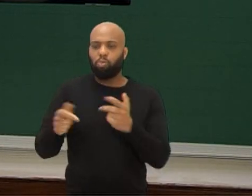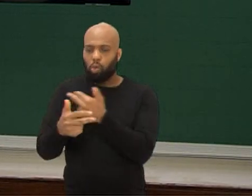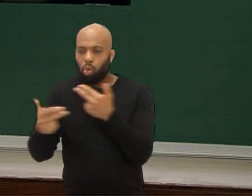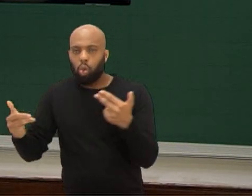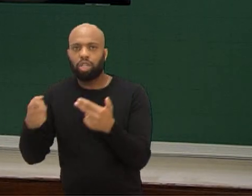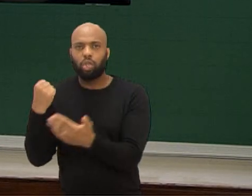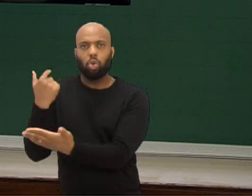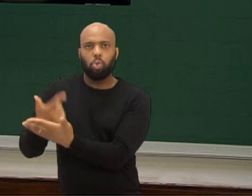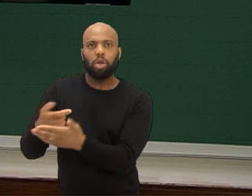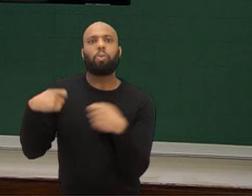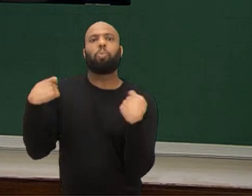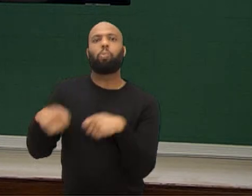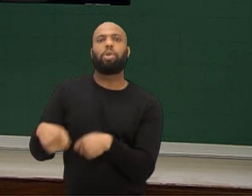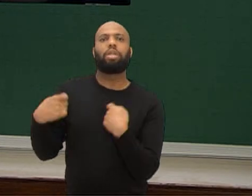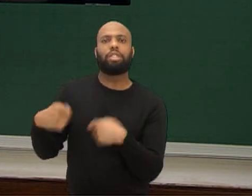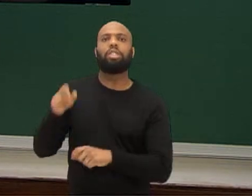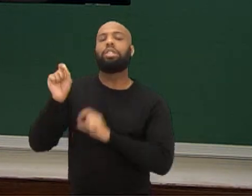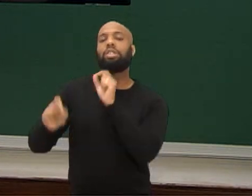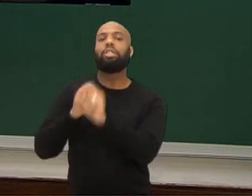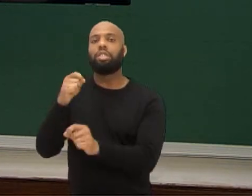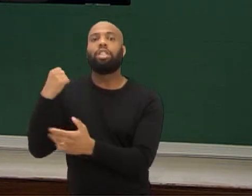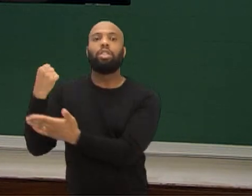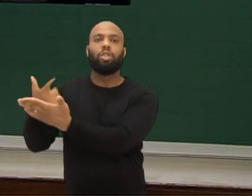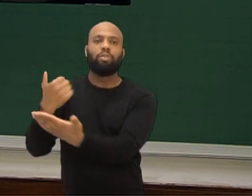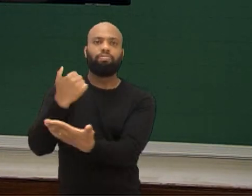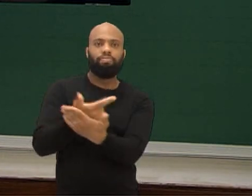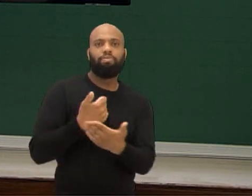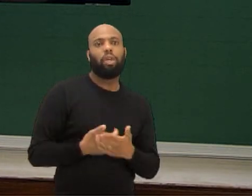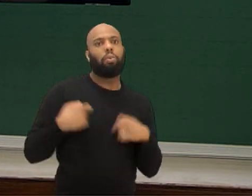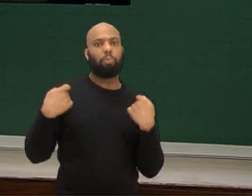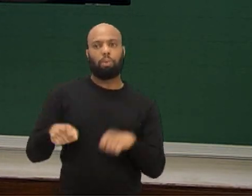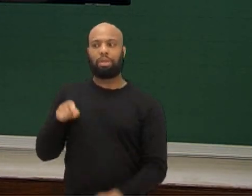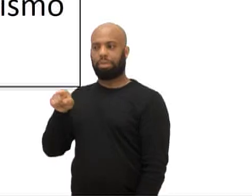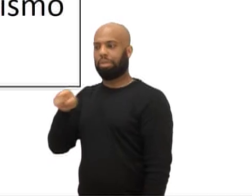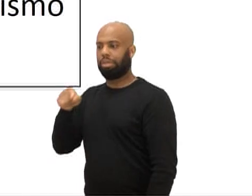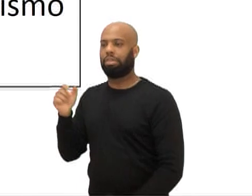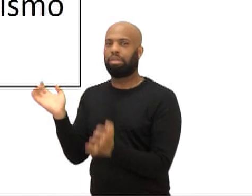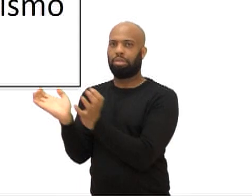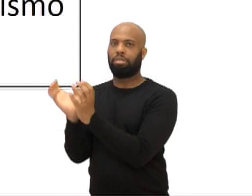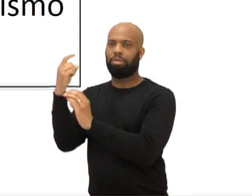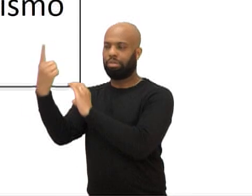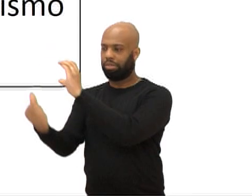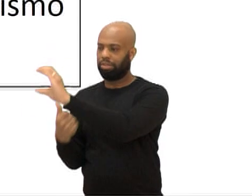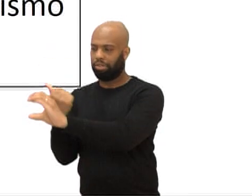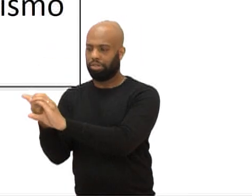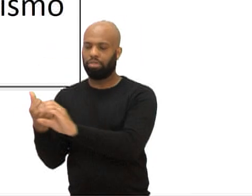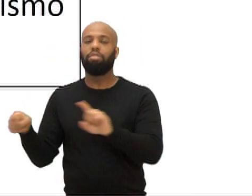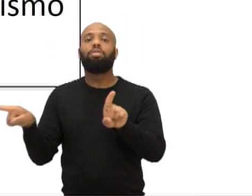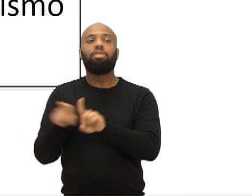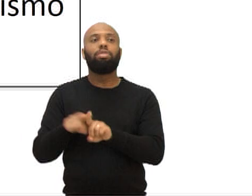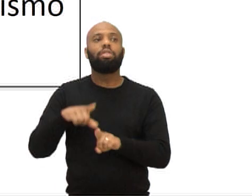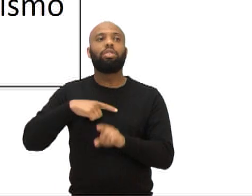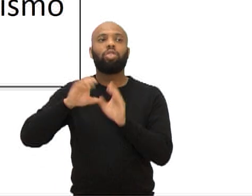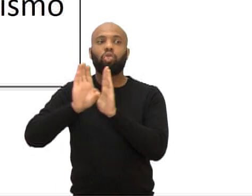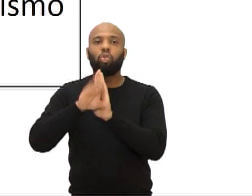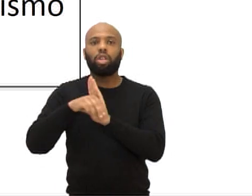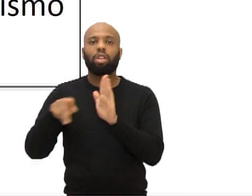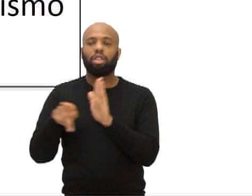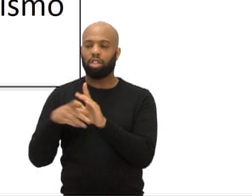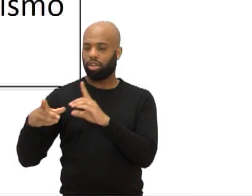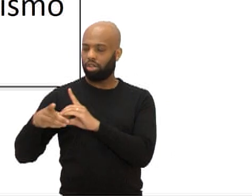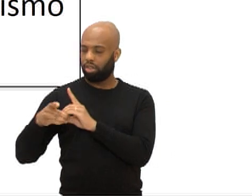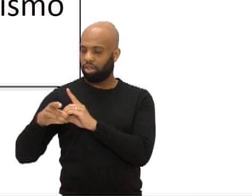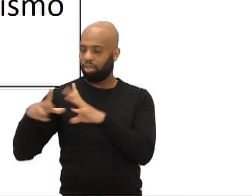vai precisar consumir, você vai precisar comprar as coisas. Nós vamos ter o conceito de